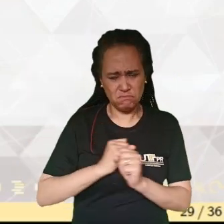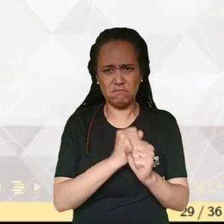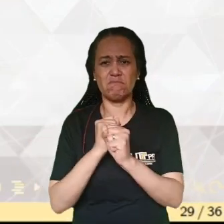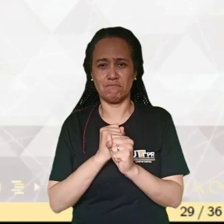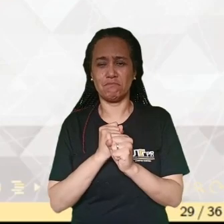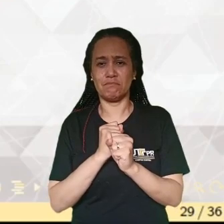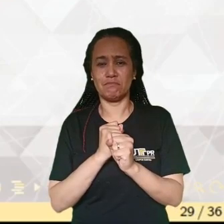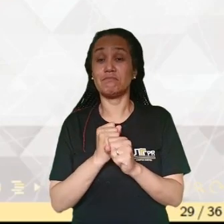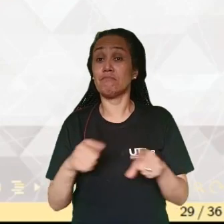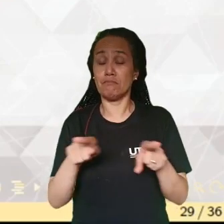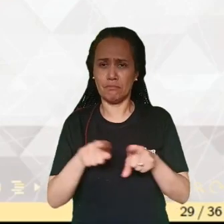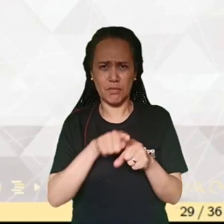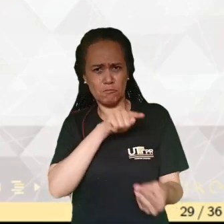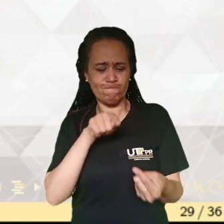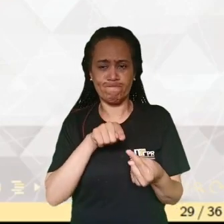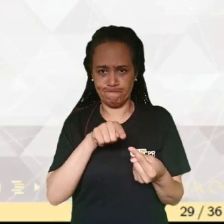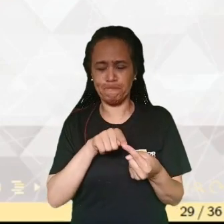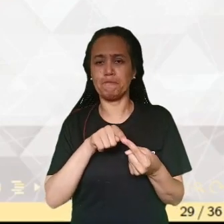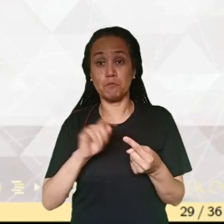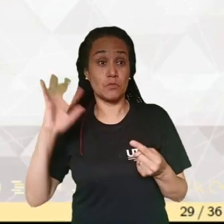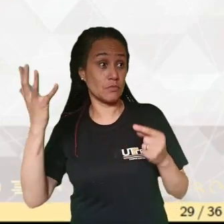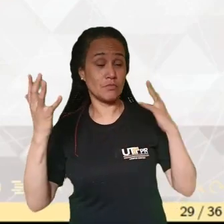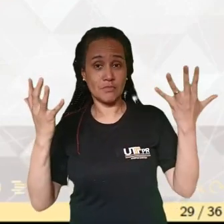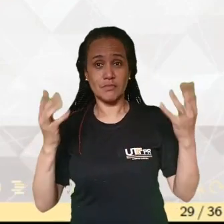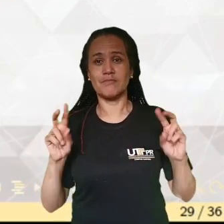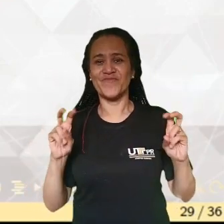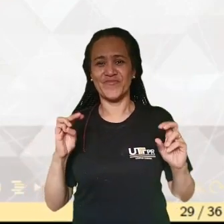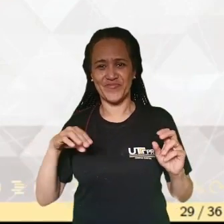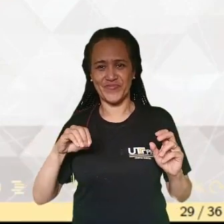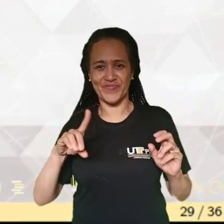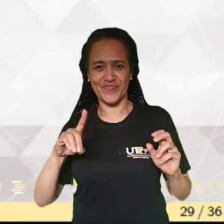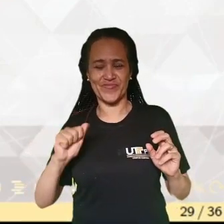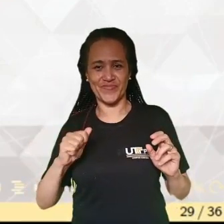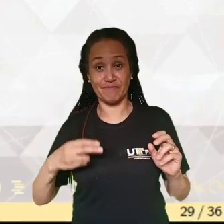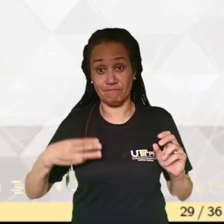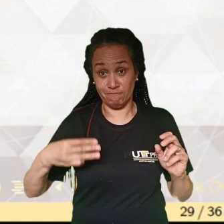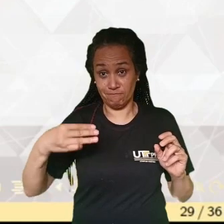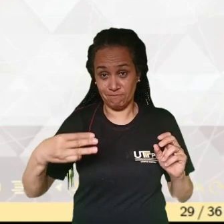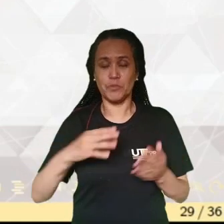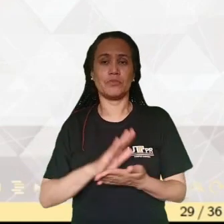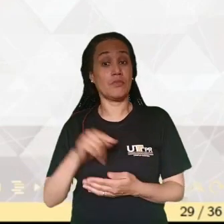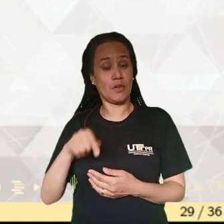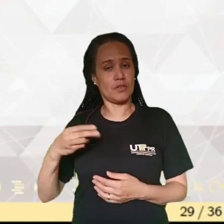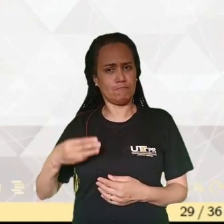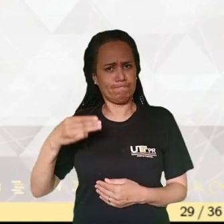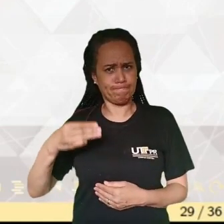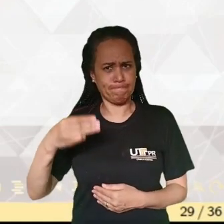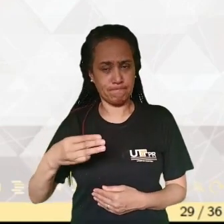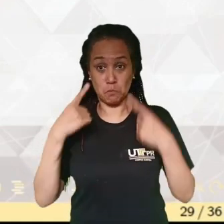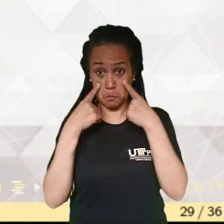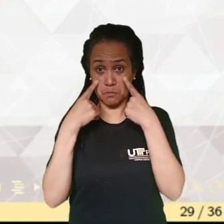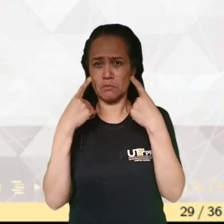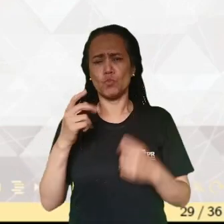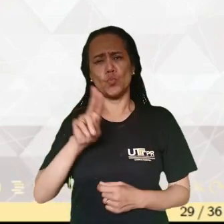muito fácil, muito rápida de ser calculada e também serve para muitas situações, que é a moda. A